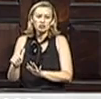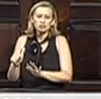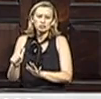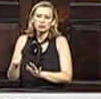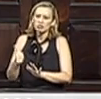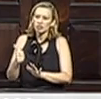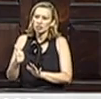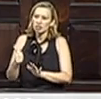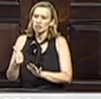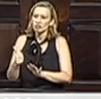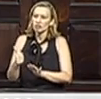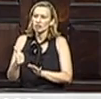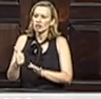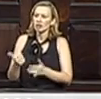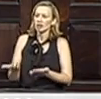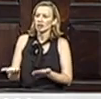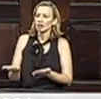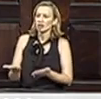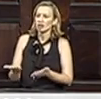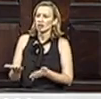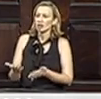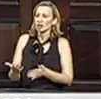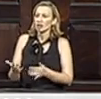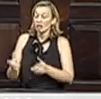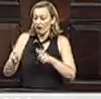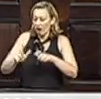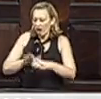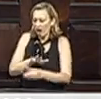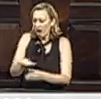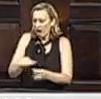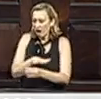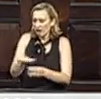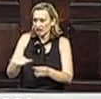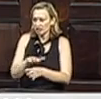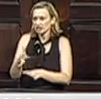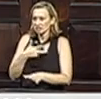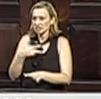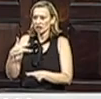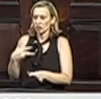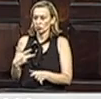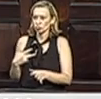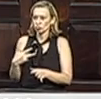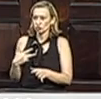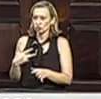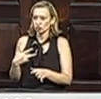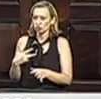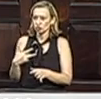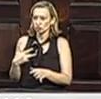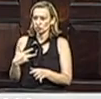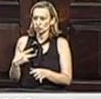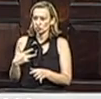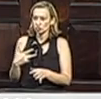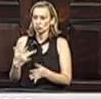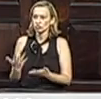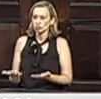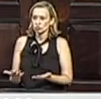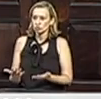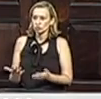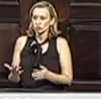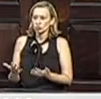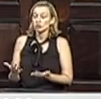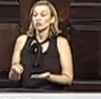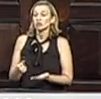atividades no mesmo espaço, por exemplo, numa unidade de saúde, com o mesmo nível de complexidade, com o mesmo nível